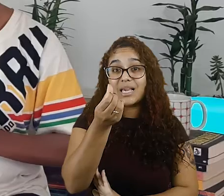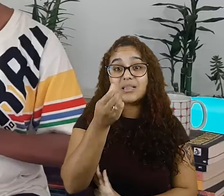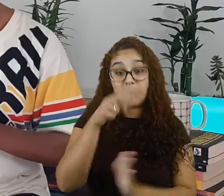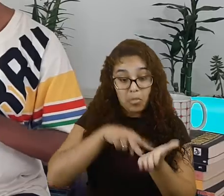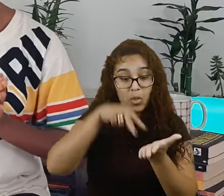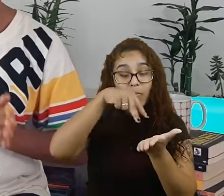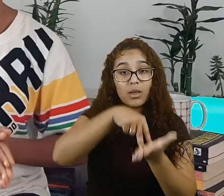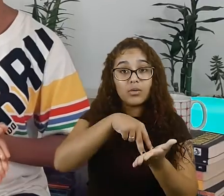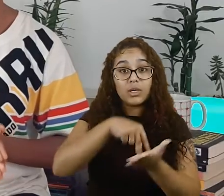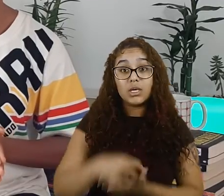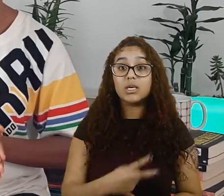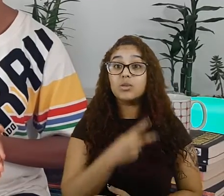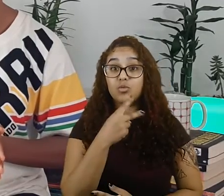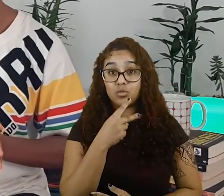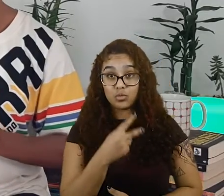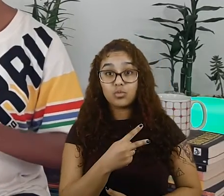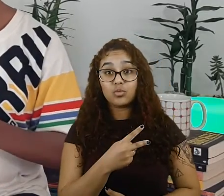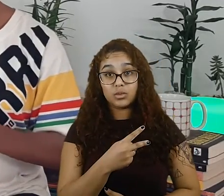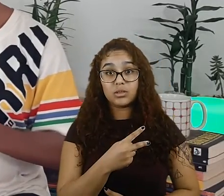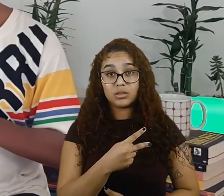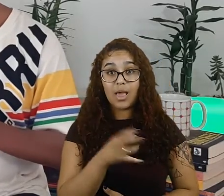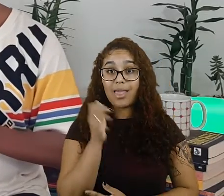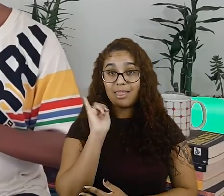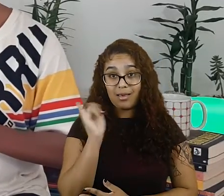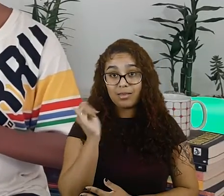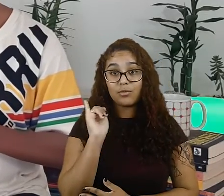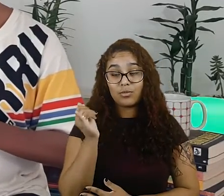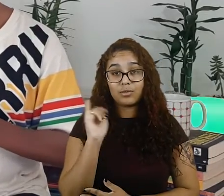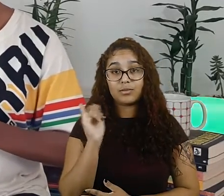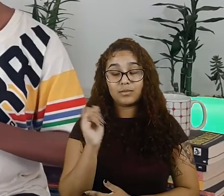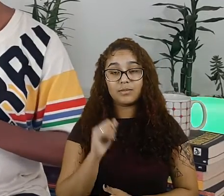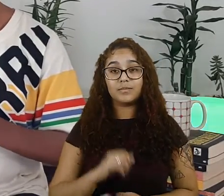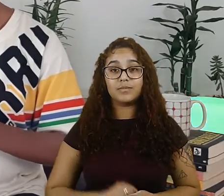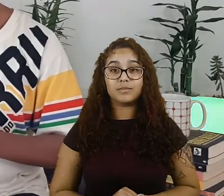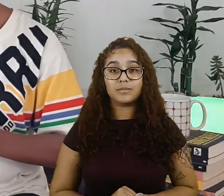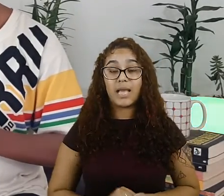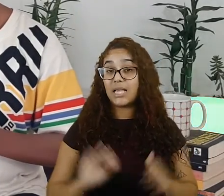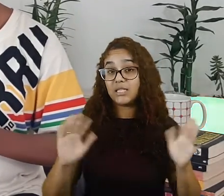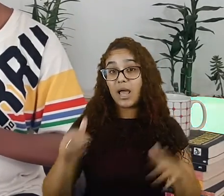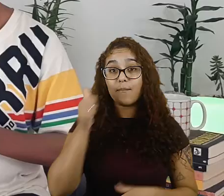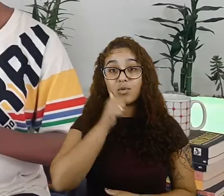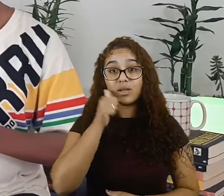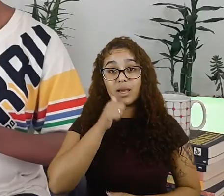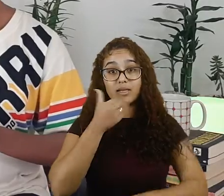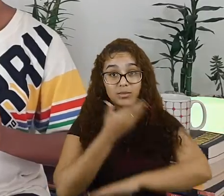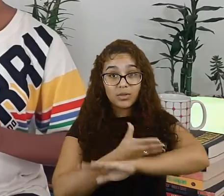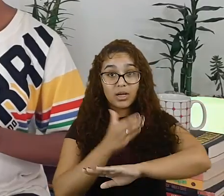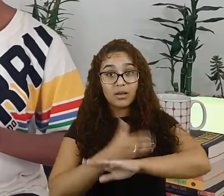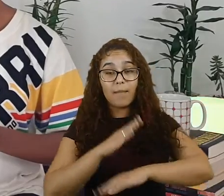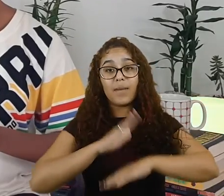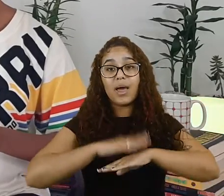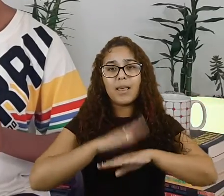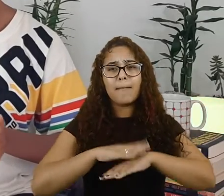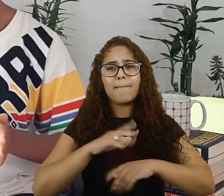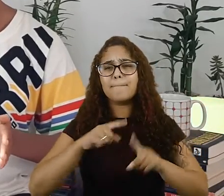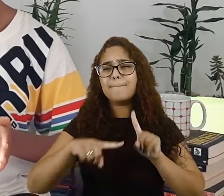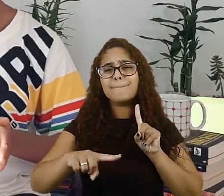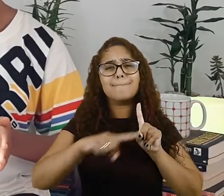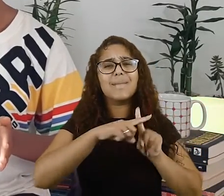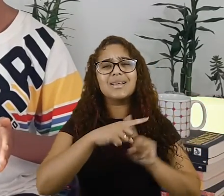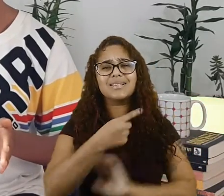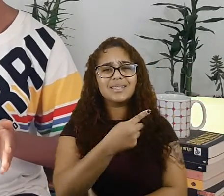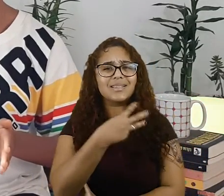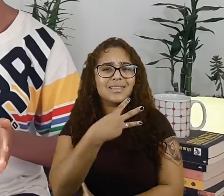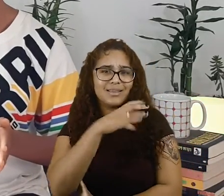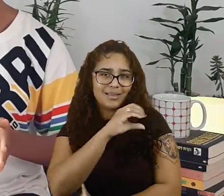6 vezes enquanto protagonistas e 2 vezes como narradoras. Já as mulheres brancas aparecem